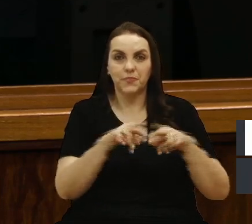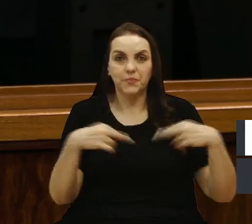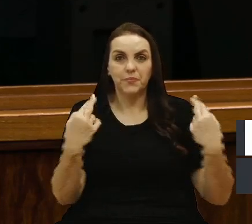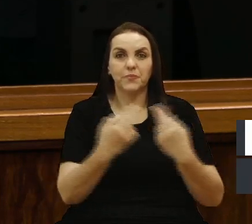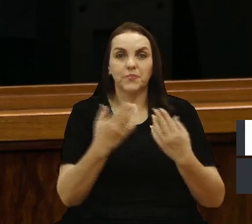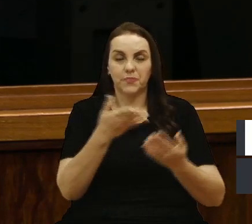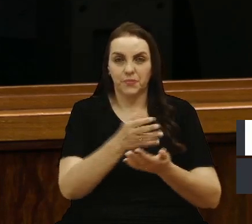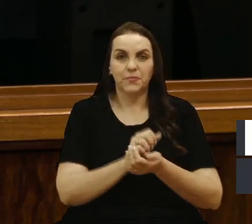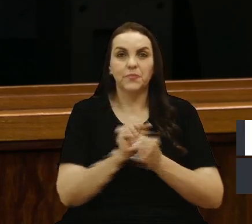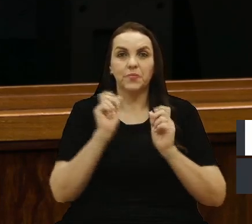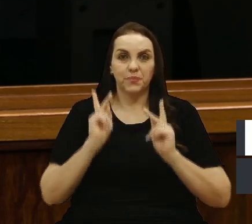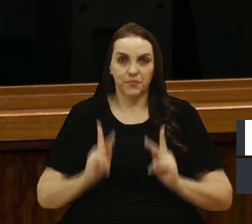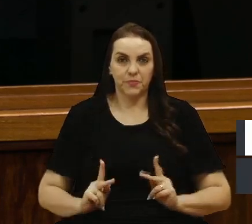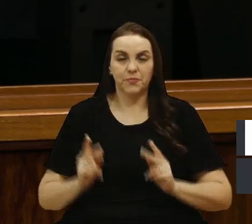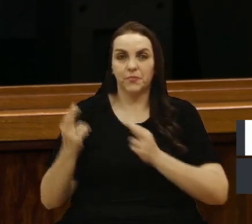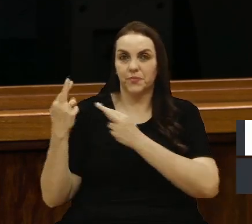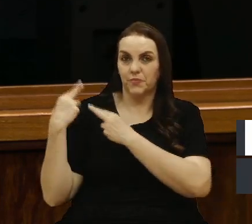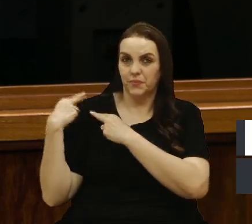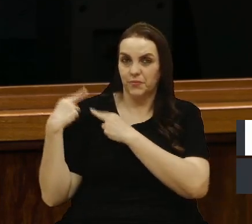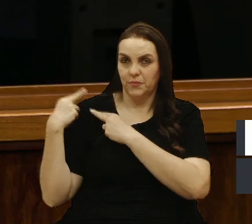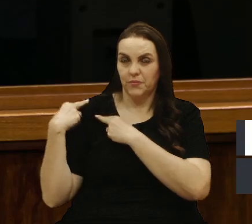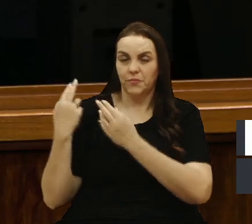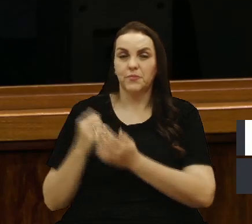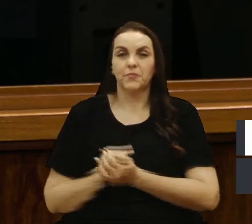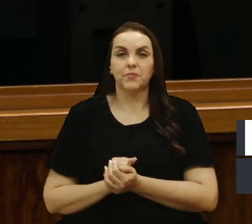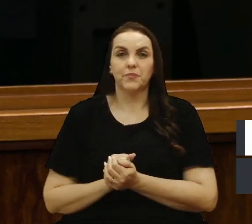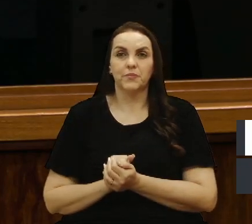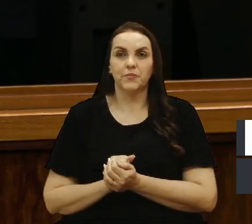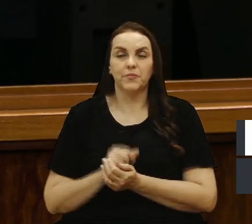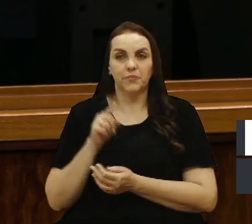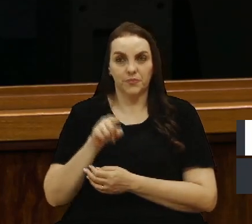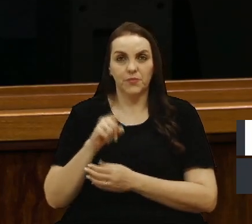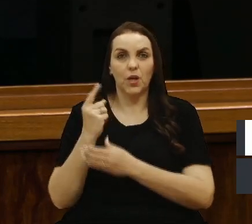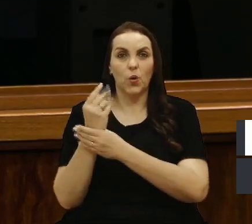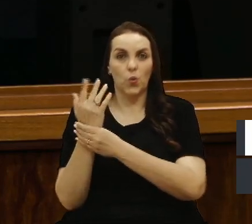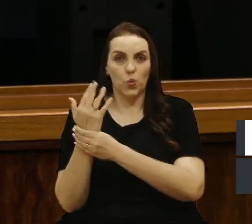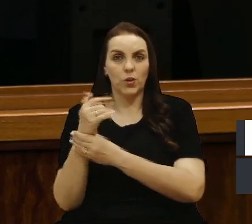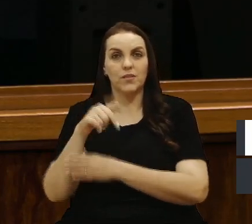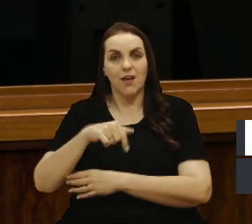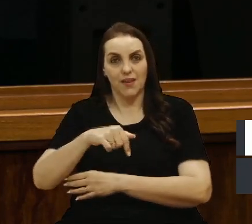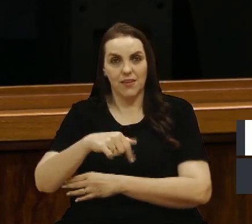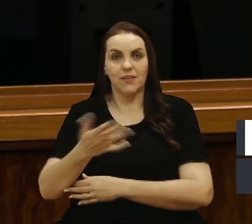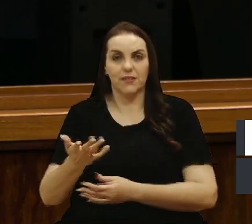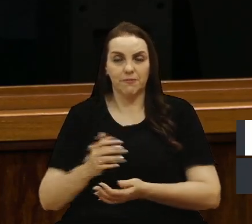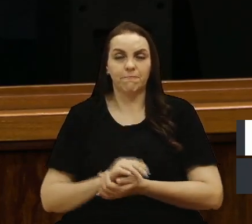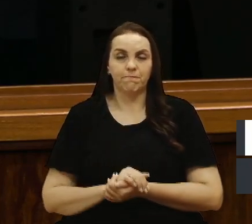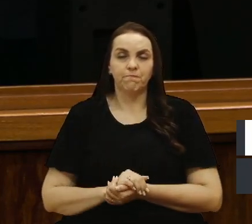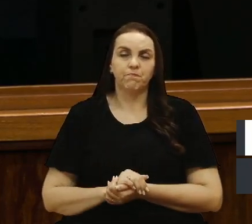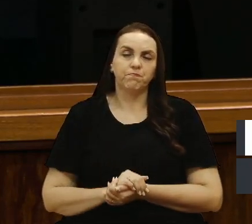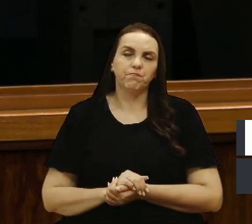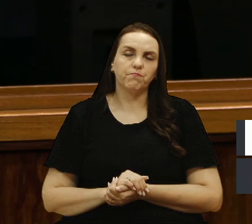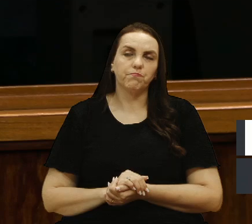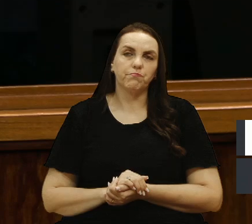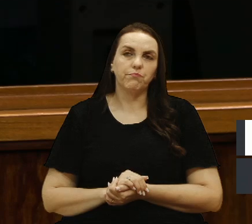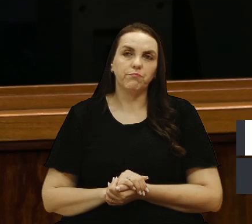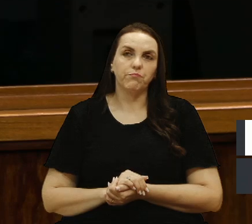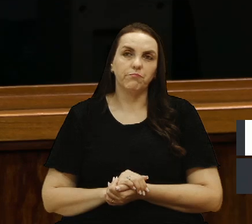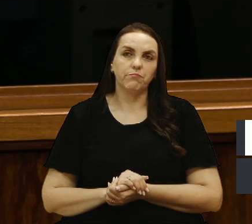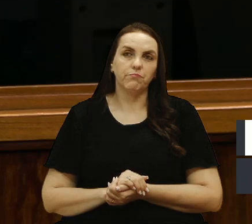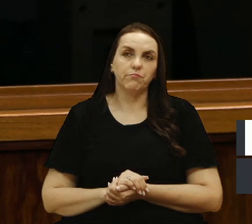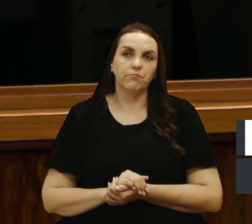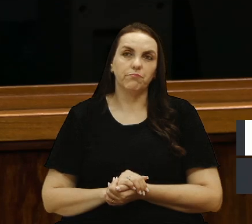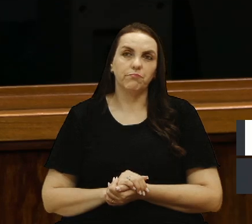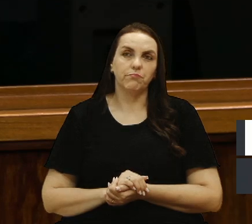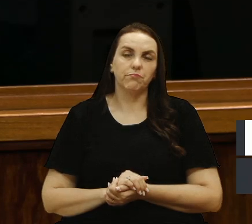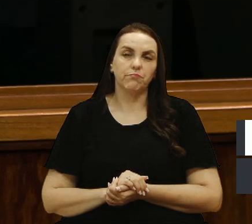com a pessoa responsável pela implantação da Universidade Federal aqui. Uma das